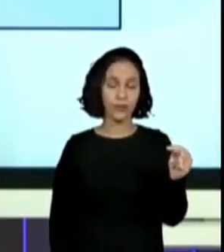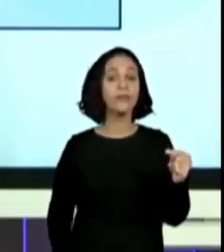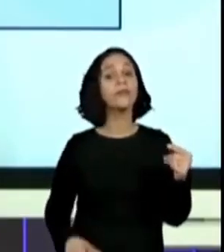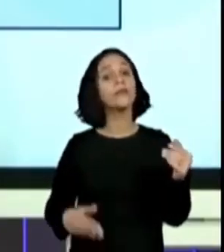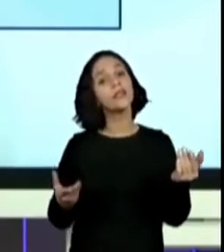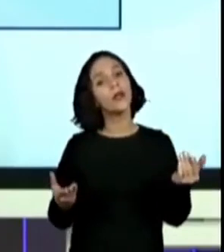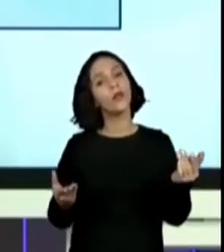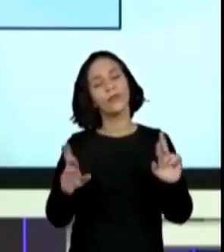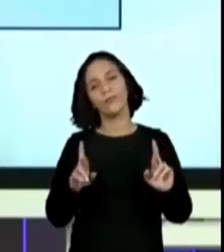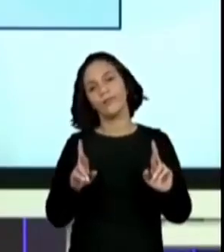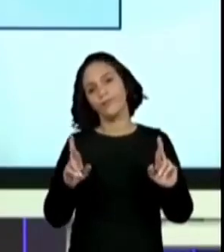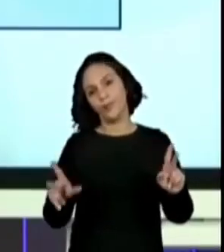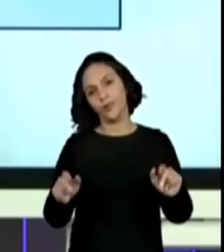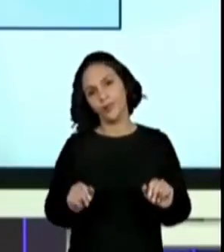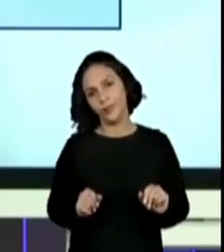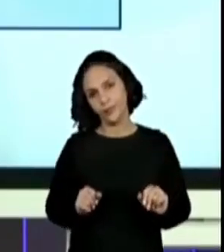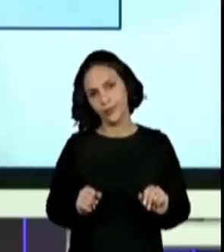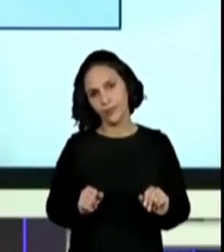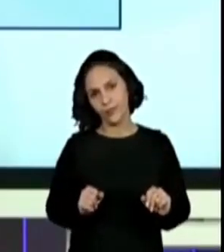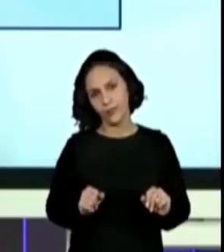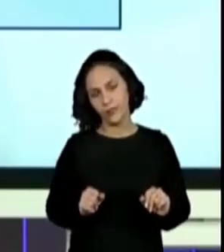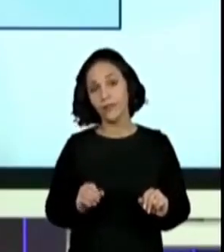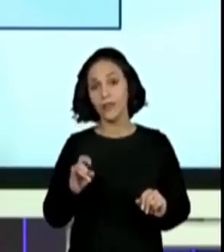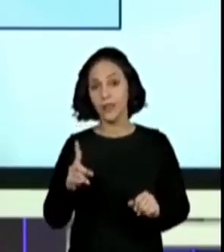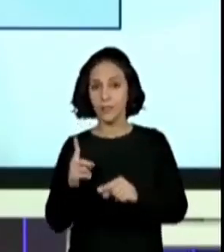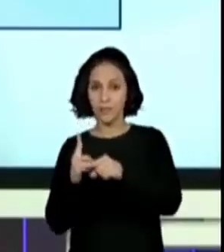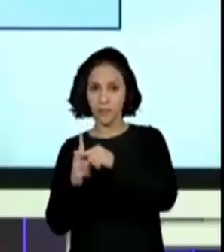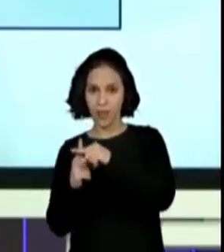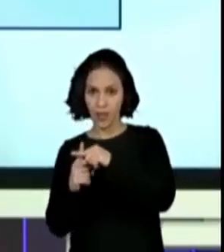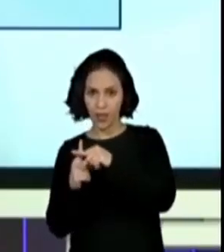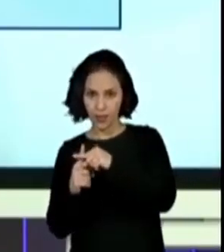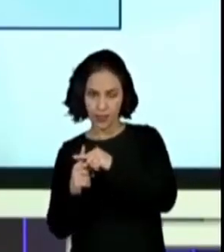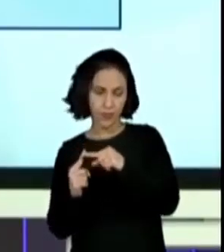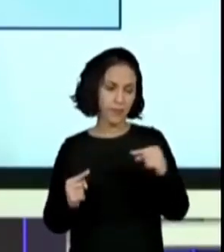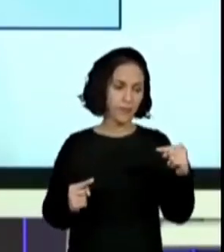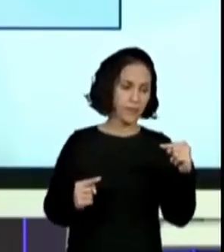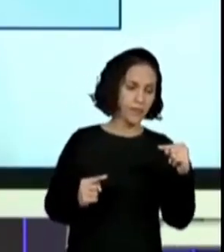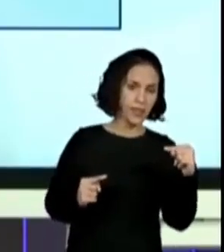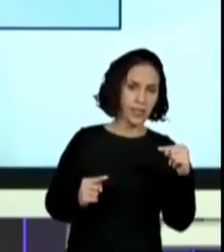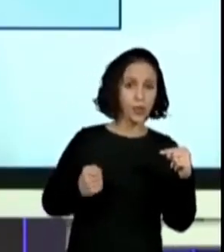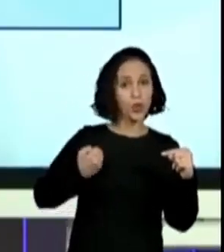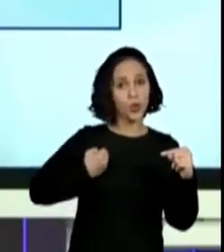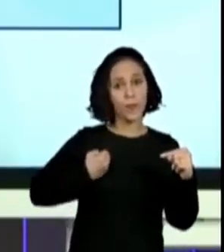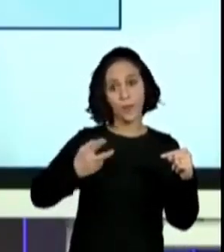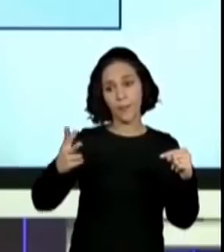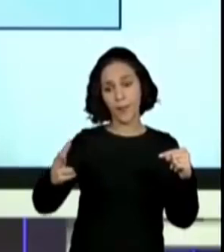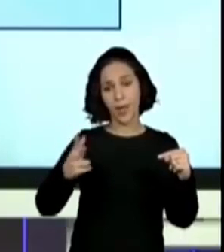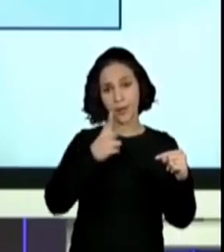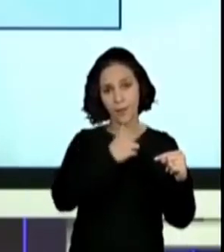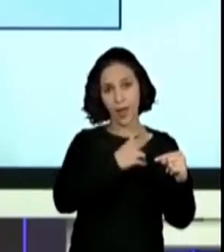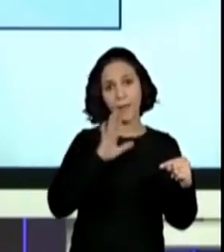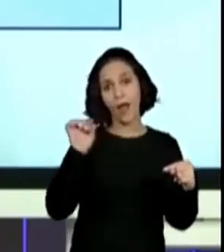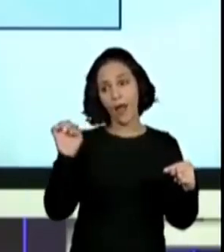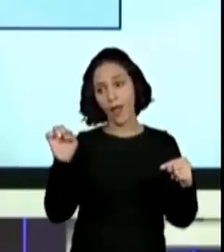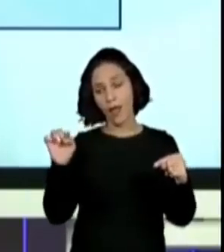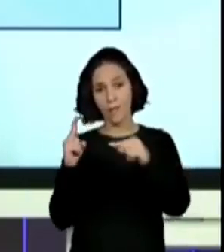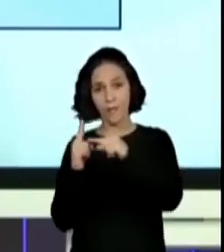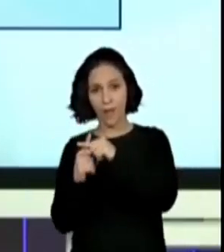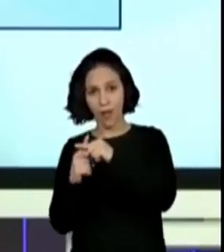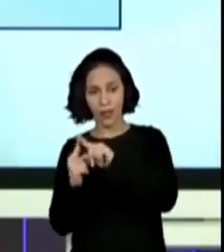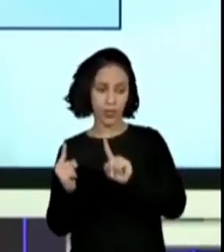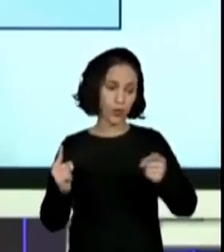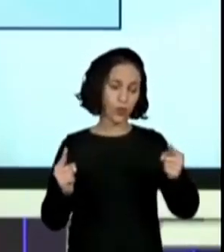operações distintas então se eu somo e subtraio o mesmo valor só que eu somo numa sentença e